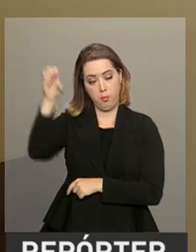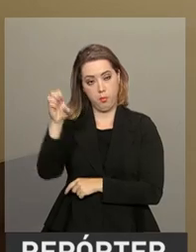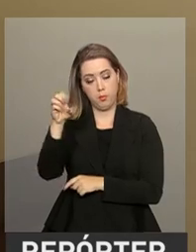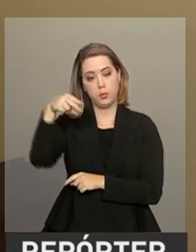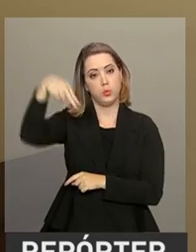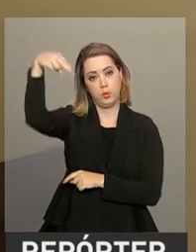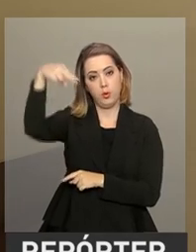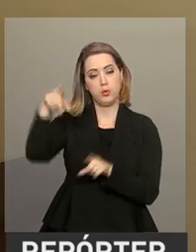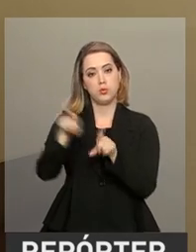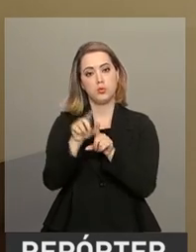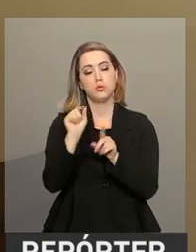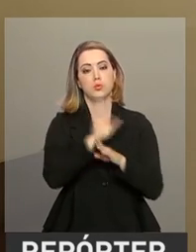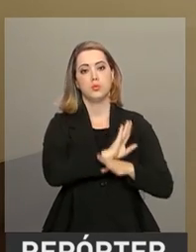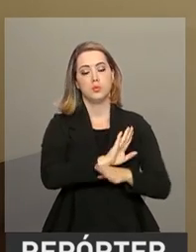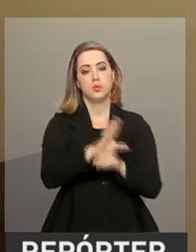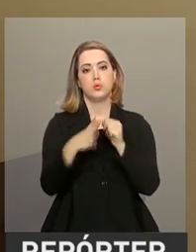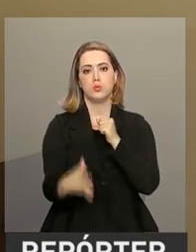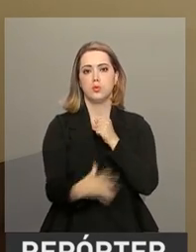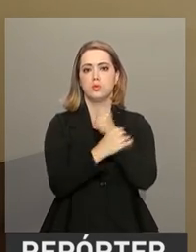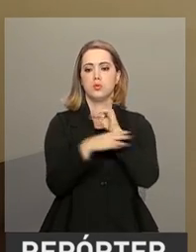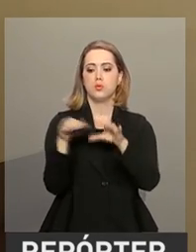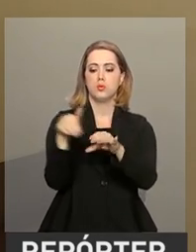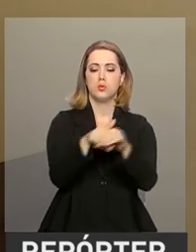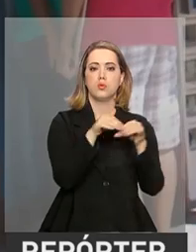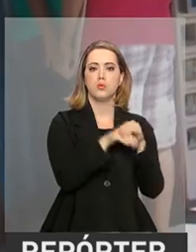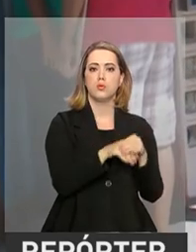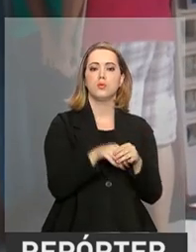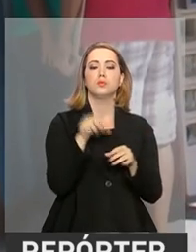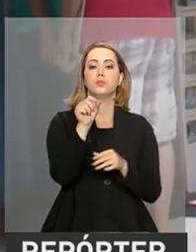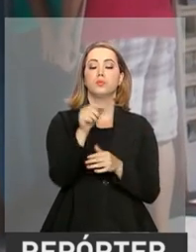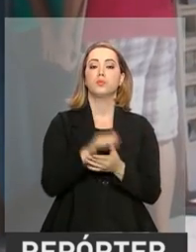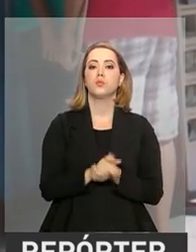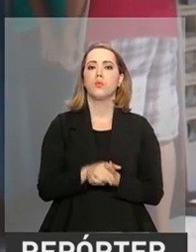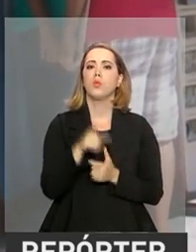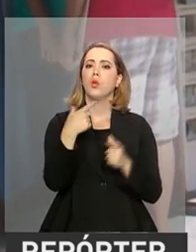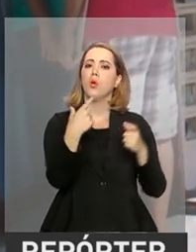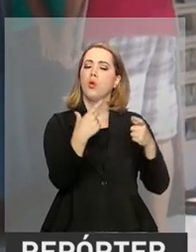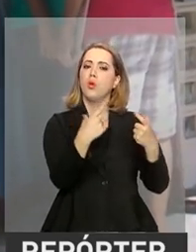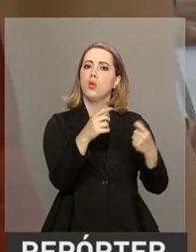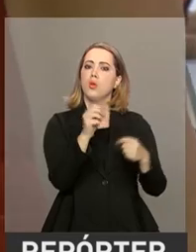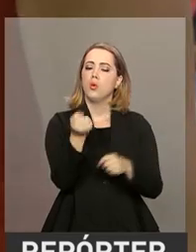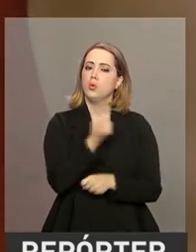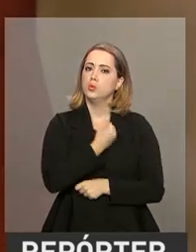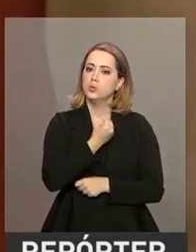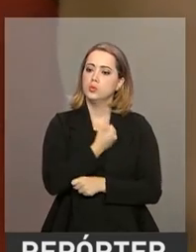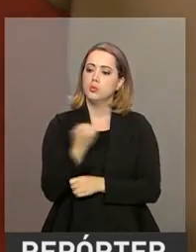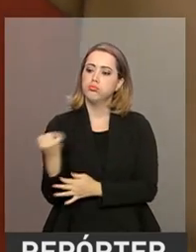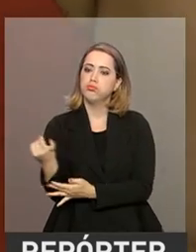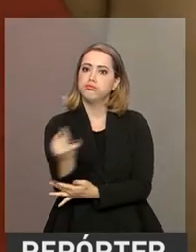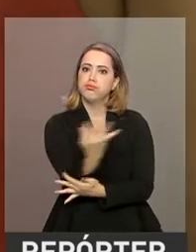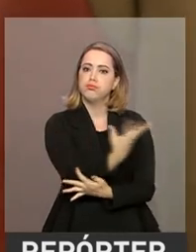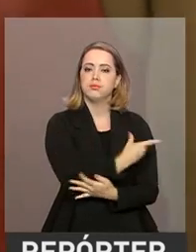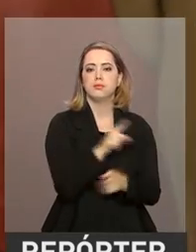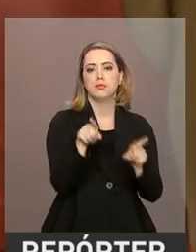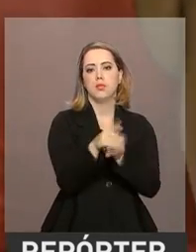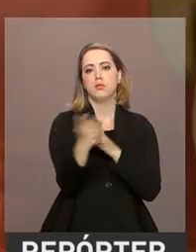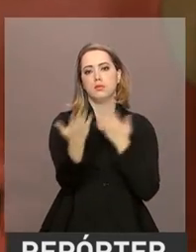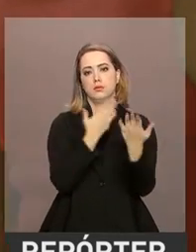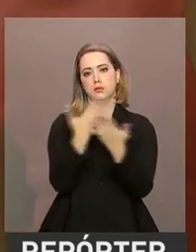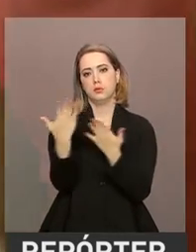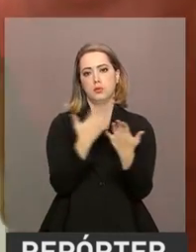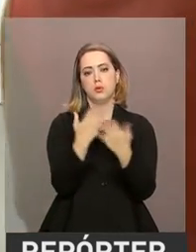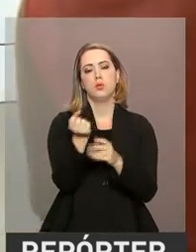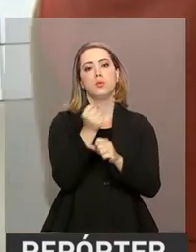garantir a segurança durante a votação e a apuração. O número de locais que pediram apoio cresceu, se comparado com o das